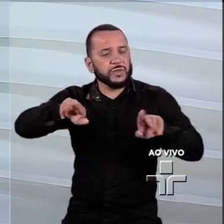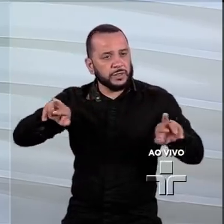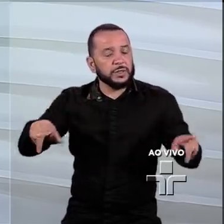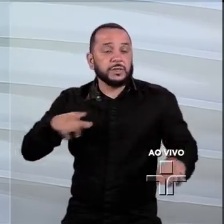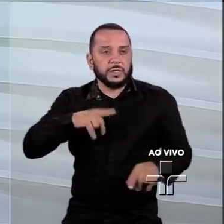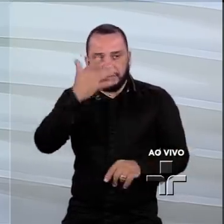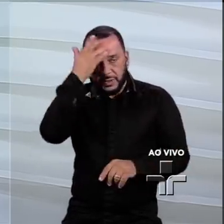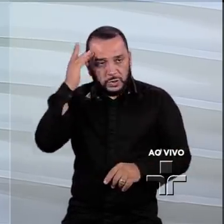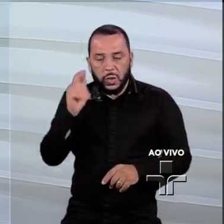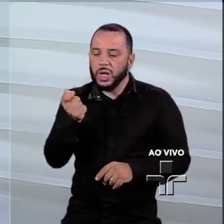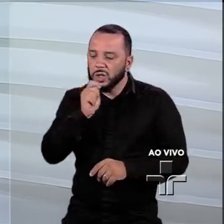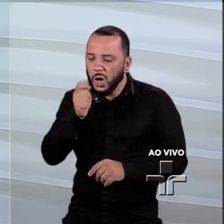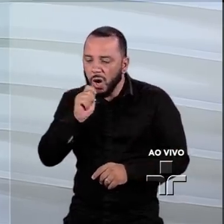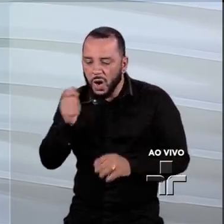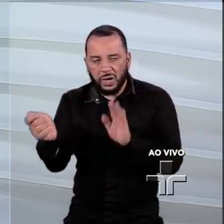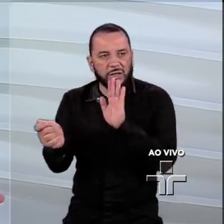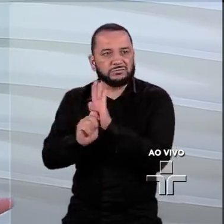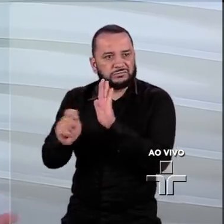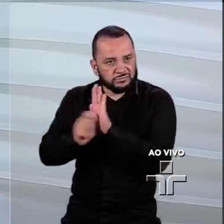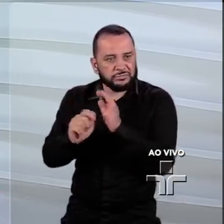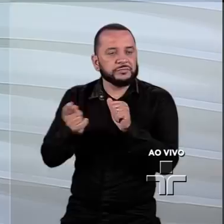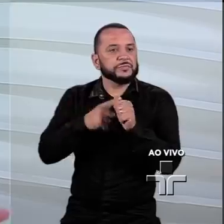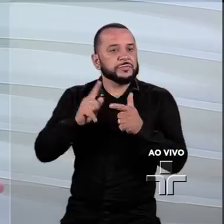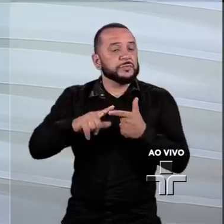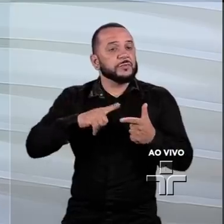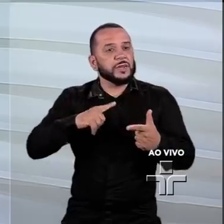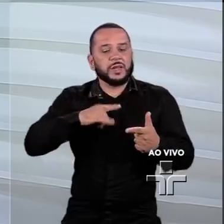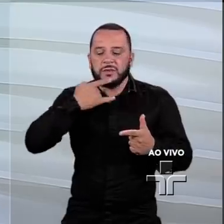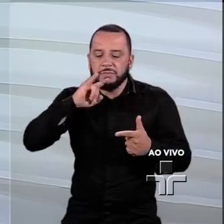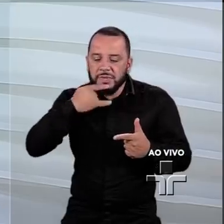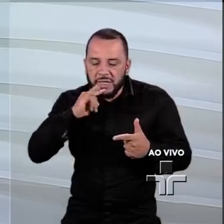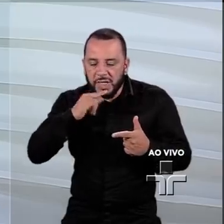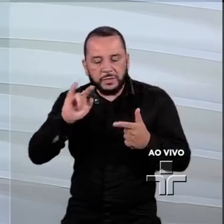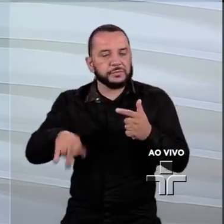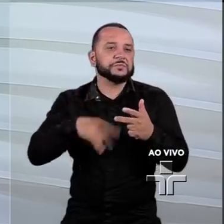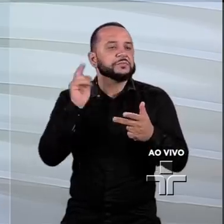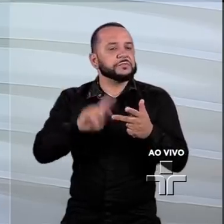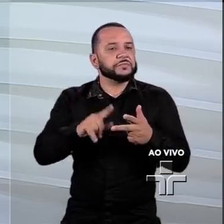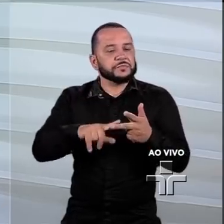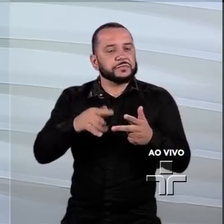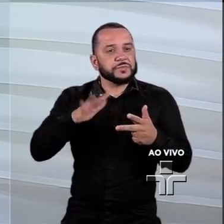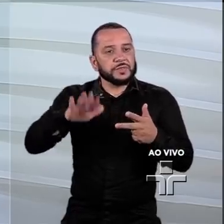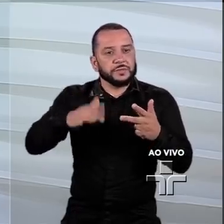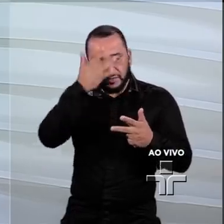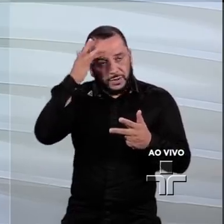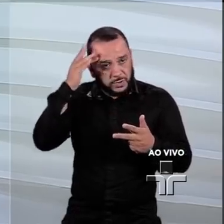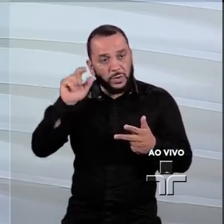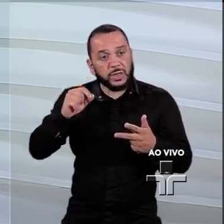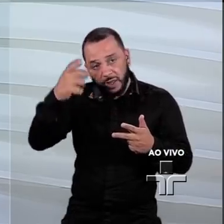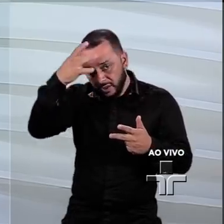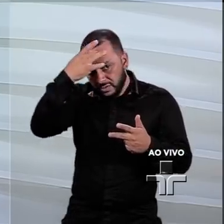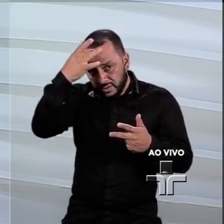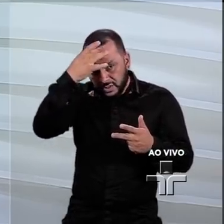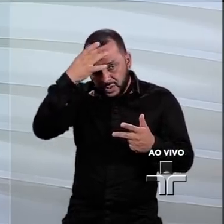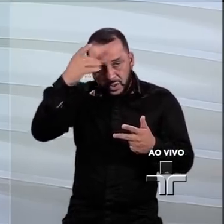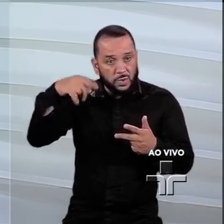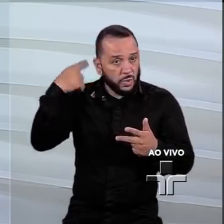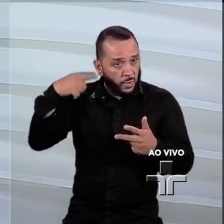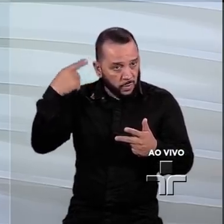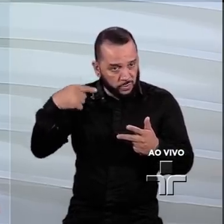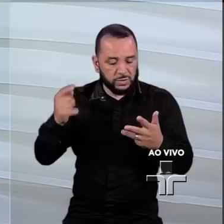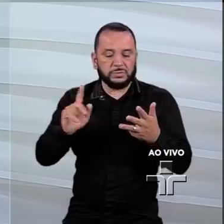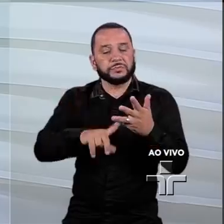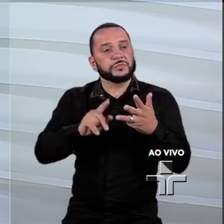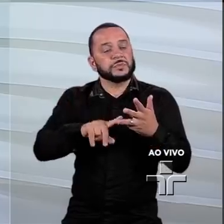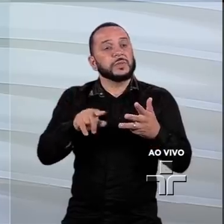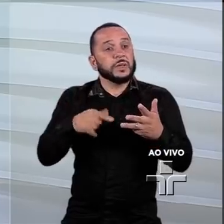problema de drogadição, nós estamos falando de pessoas que estão com problema com alcoolismo, nós estamos falando de pessoas que têm problema de saúde mental, nós estamos falando de pessoas que foram